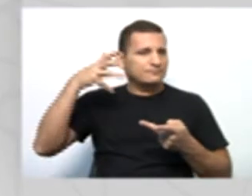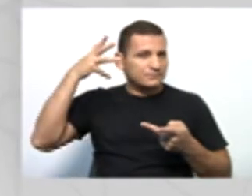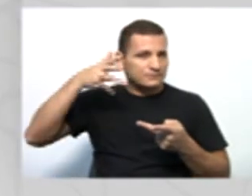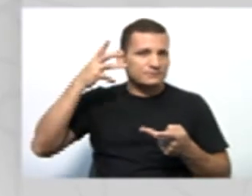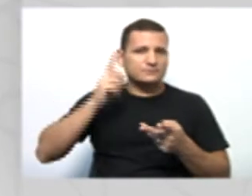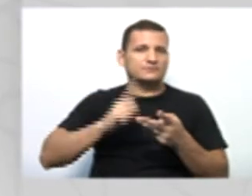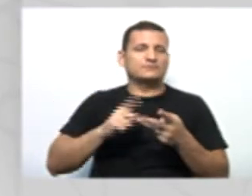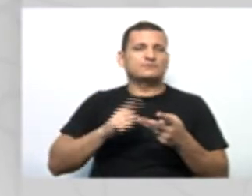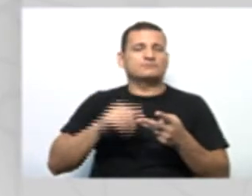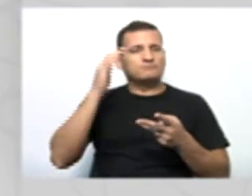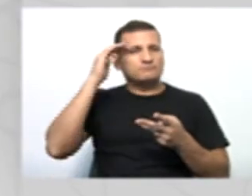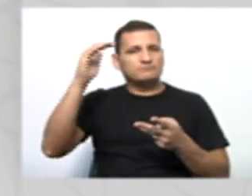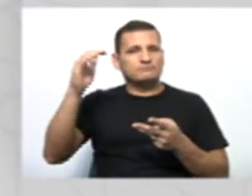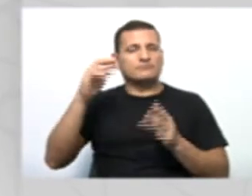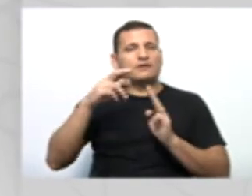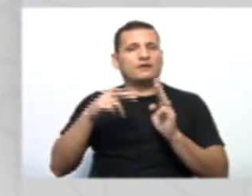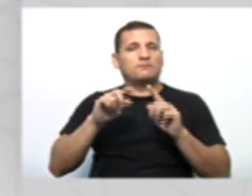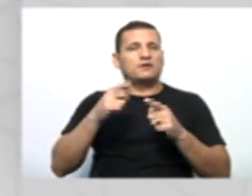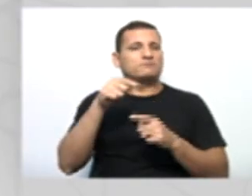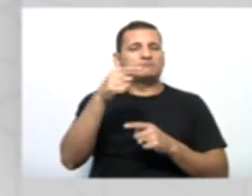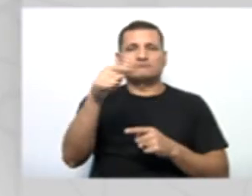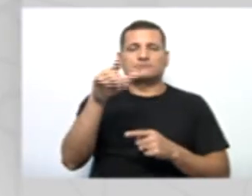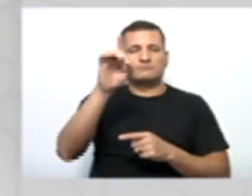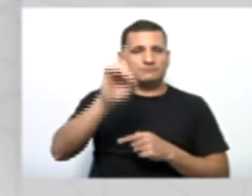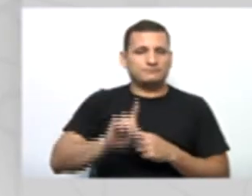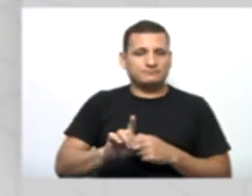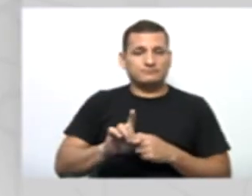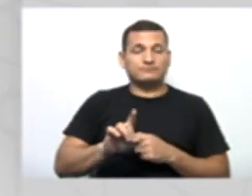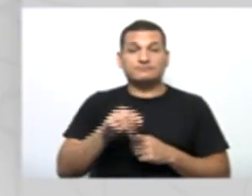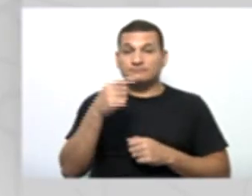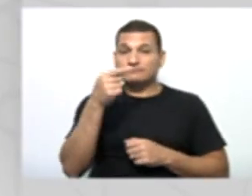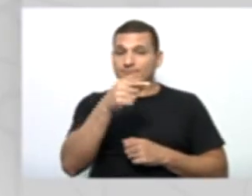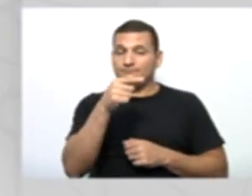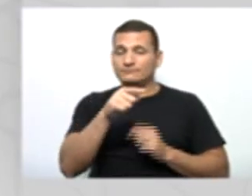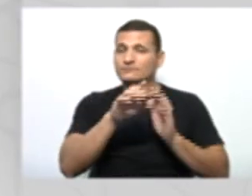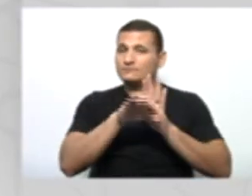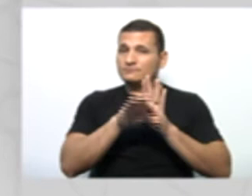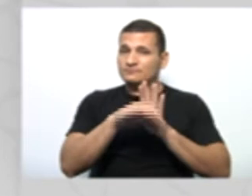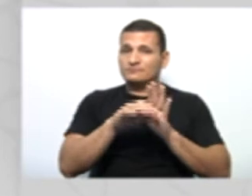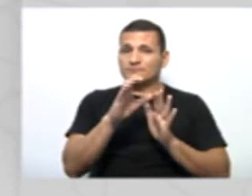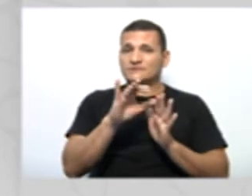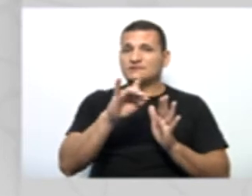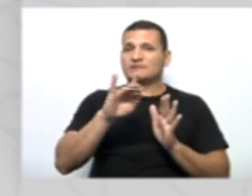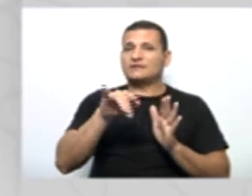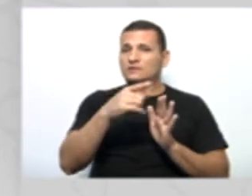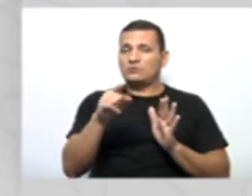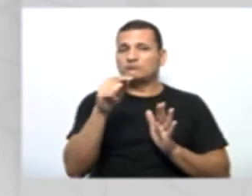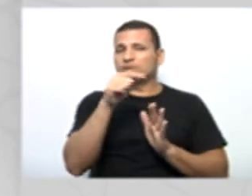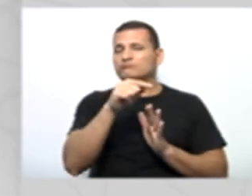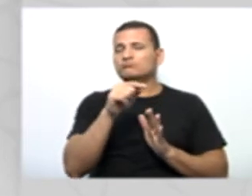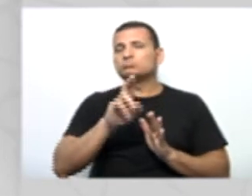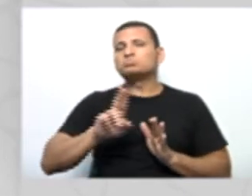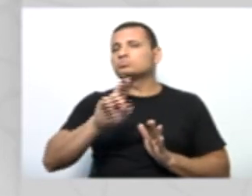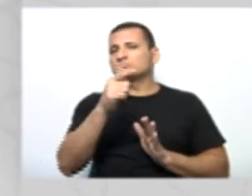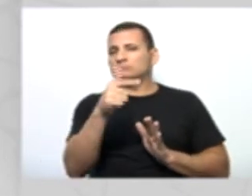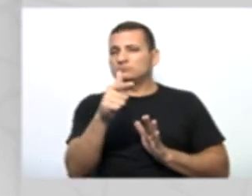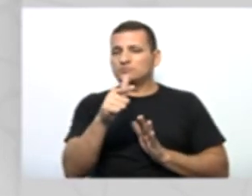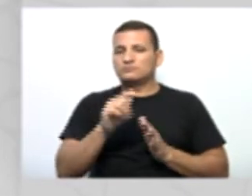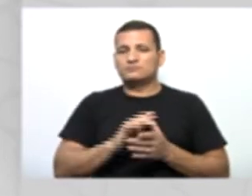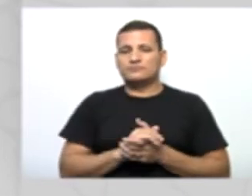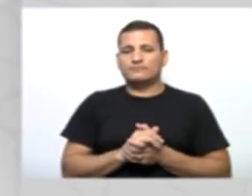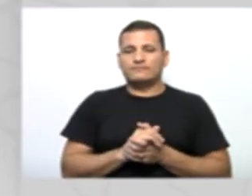ele não tinha direitos. Então, nesse momento, o conceito de cidadão não se aplica. Mas é um momento